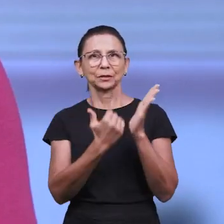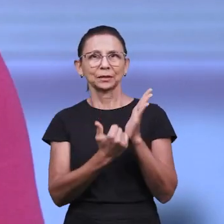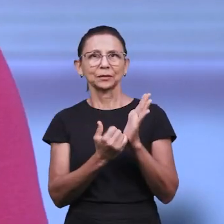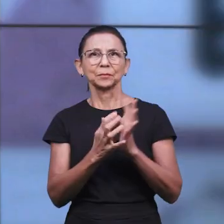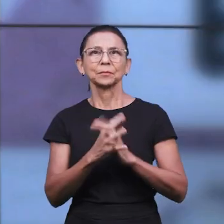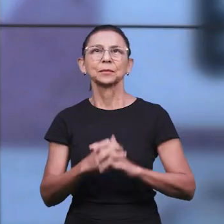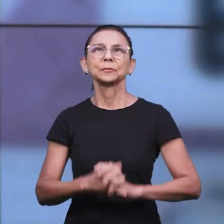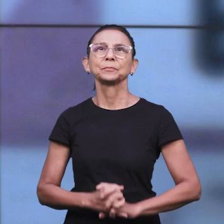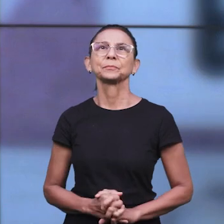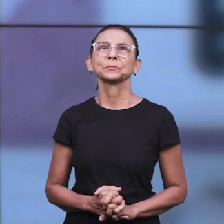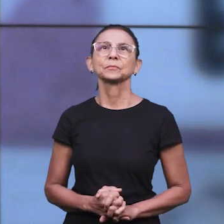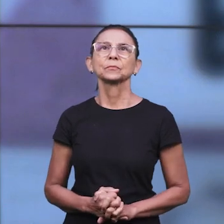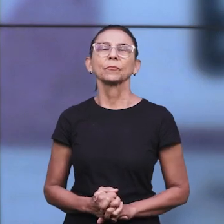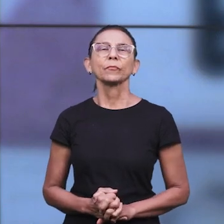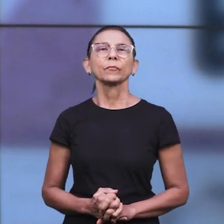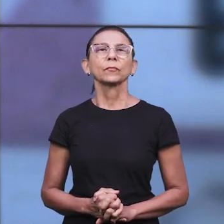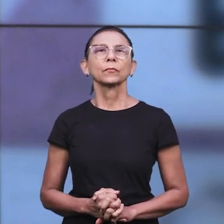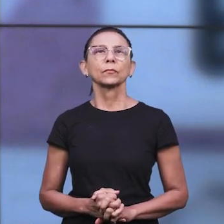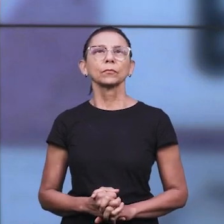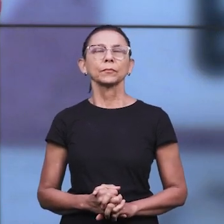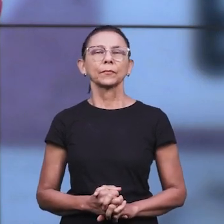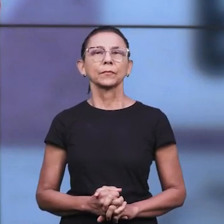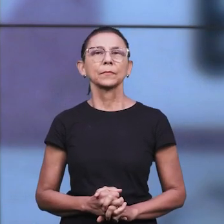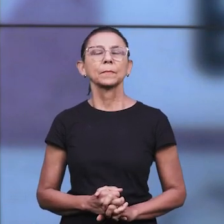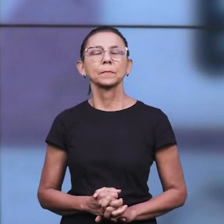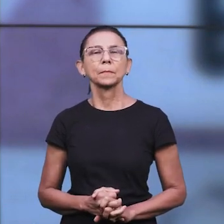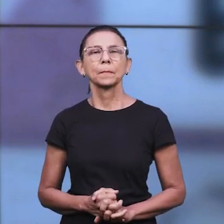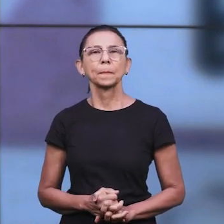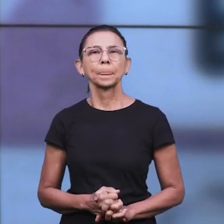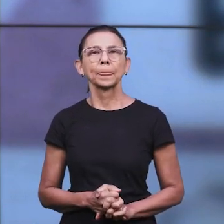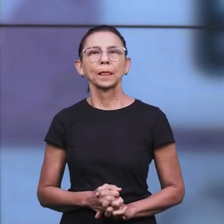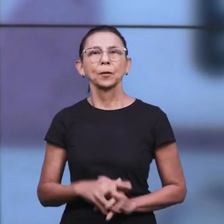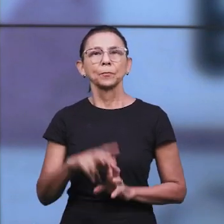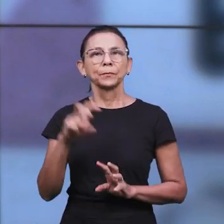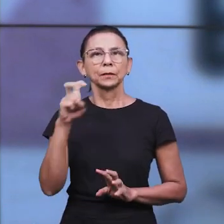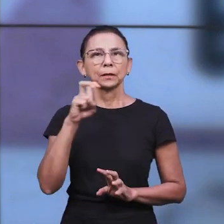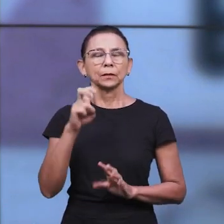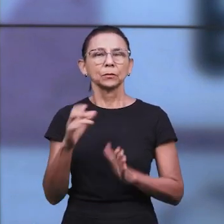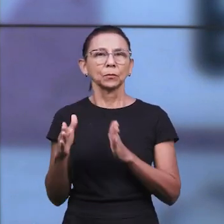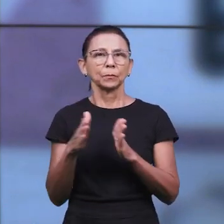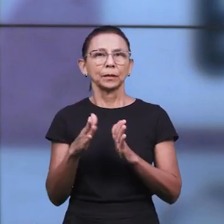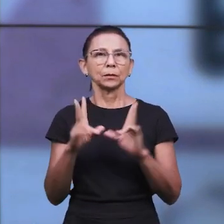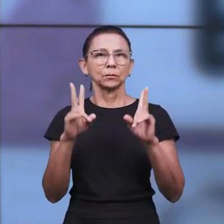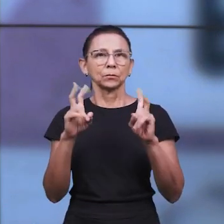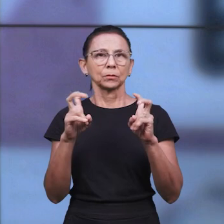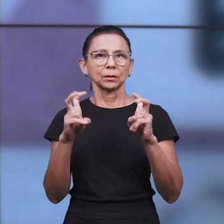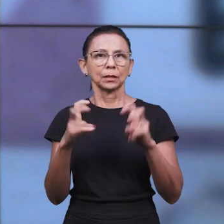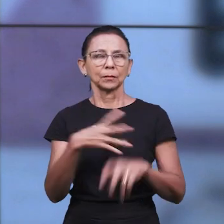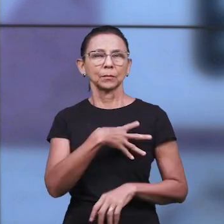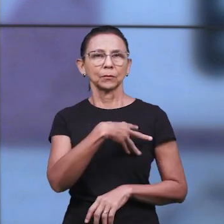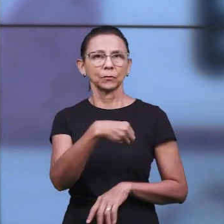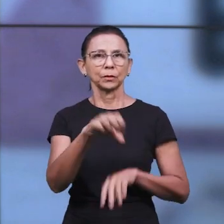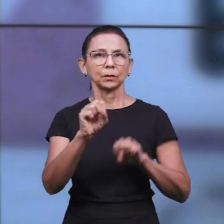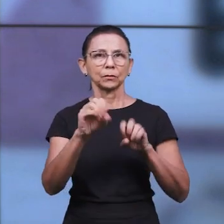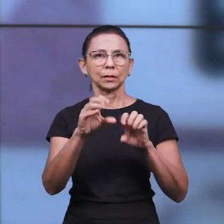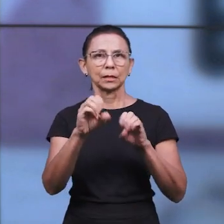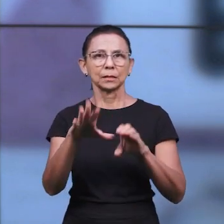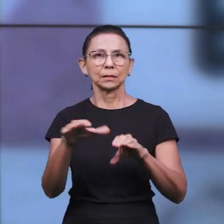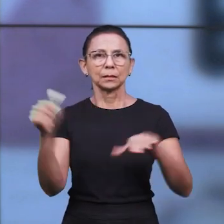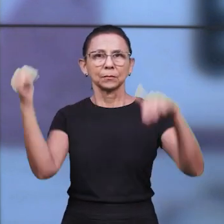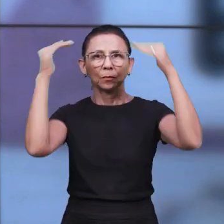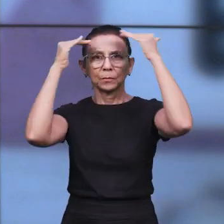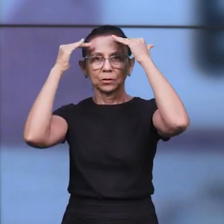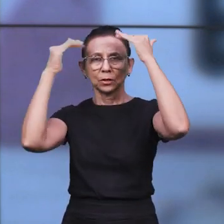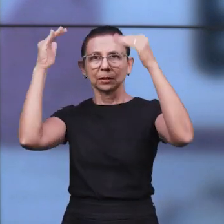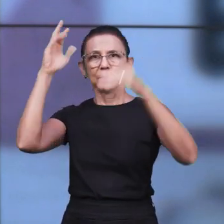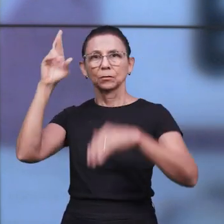momento conosco. Estamos no 5º episódio do tema Educação dos Filhos no Temor